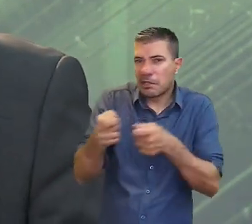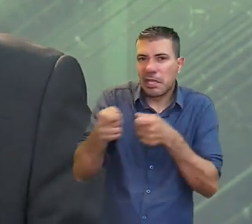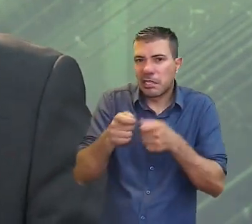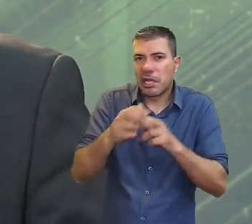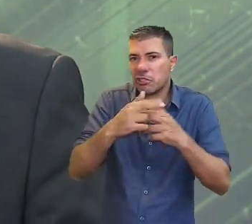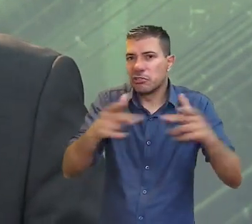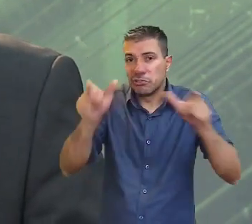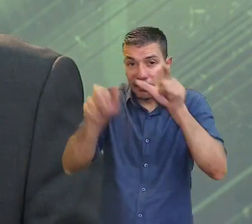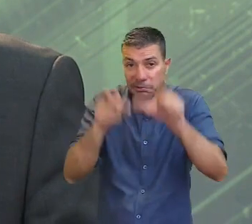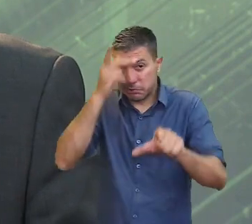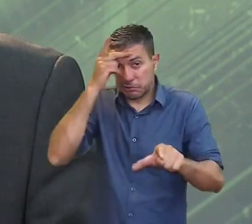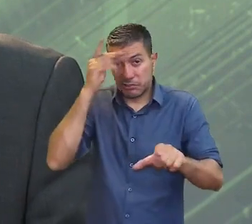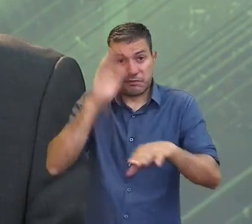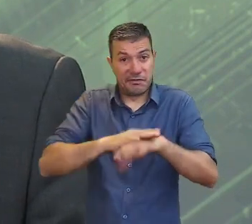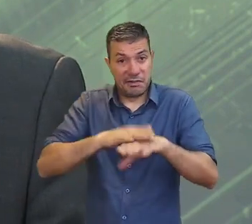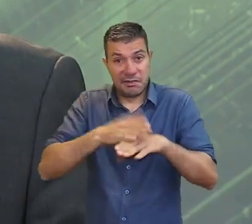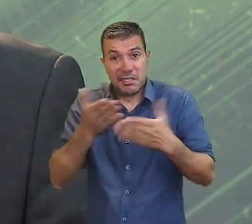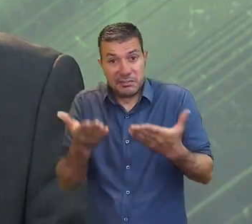aquilo que ele fez. Então,